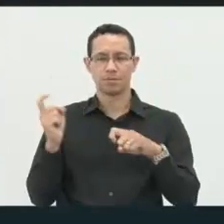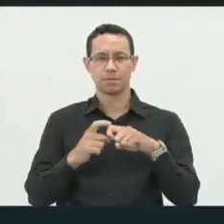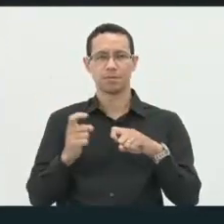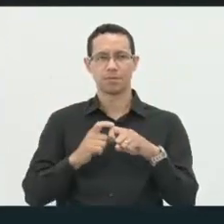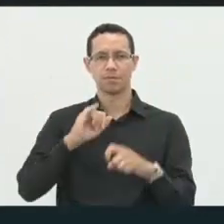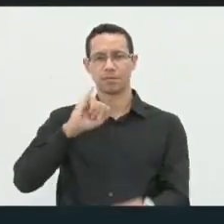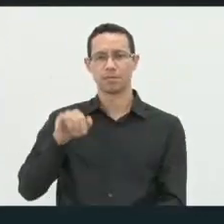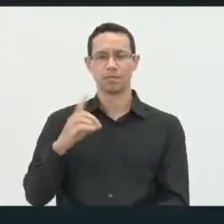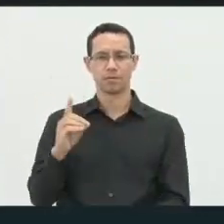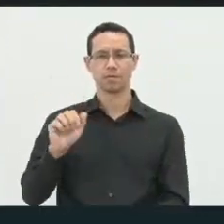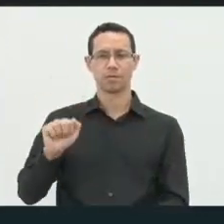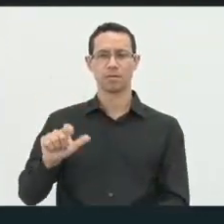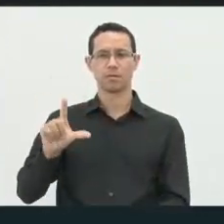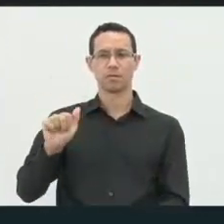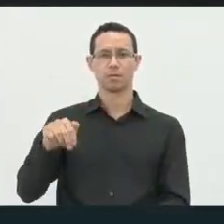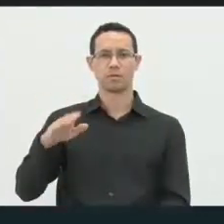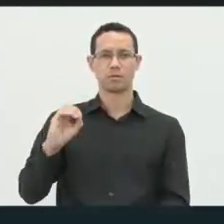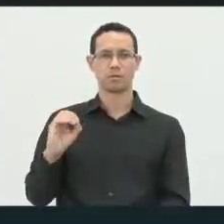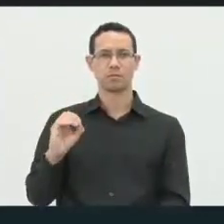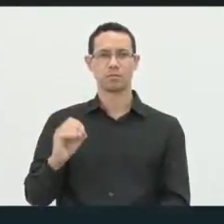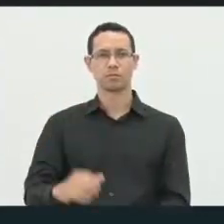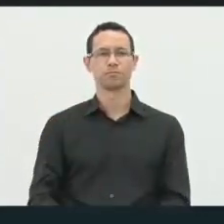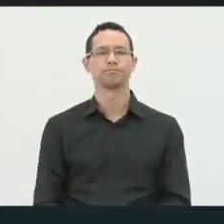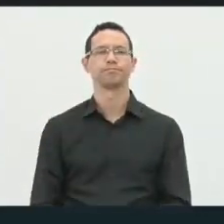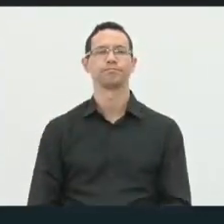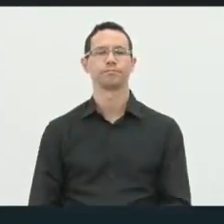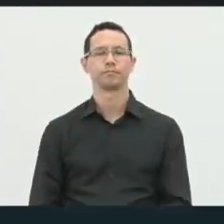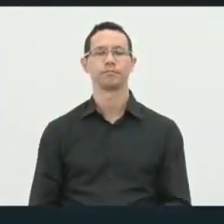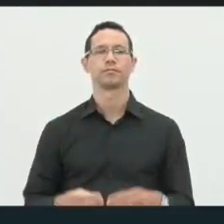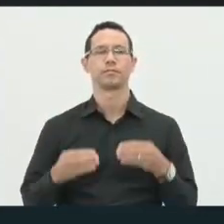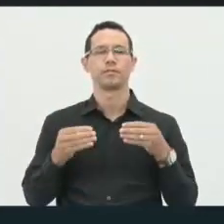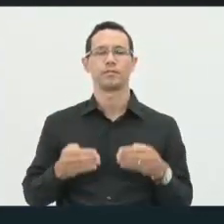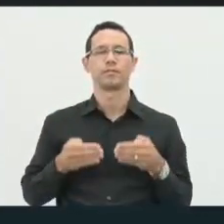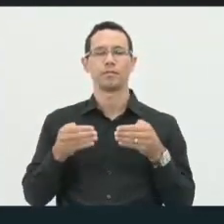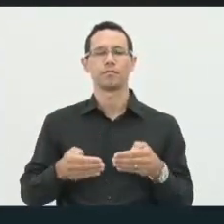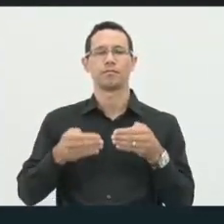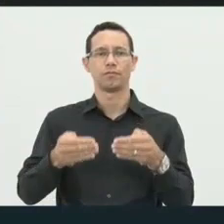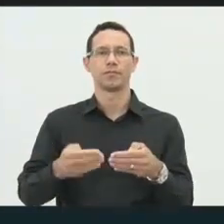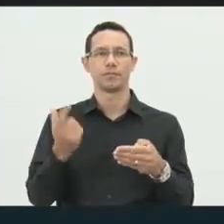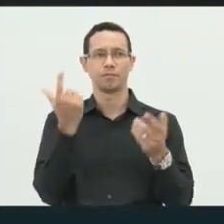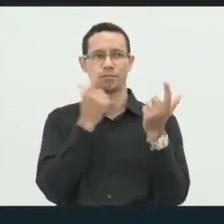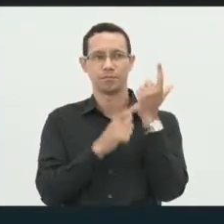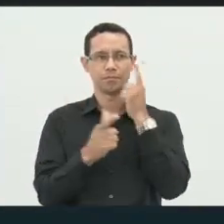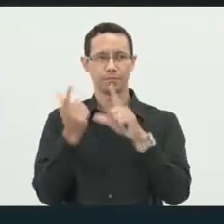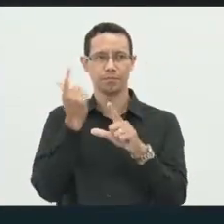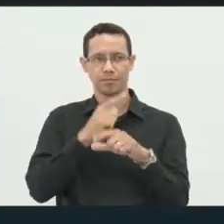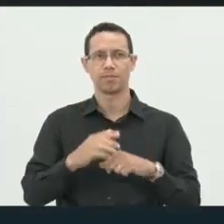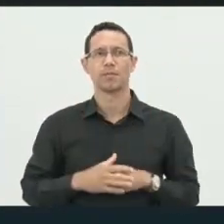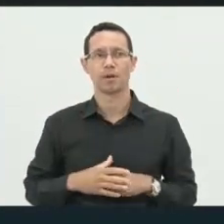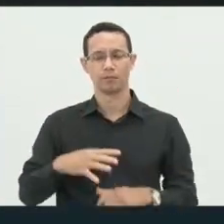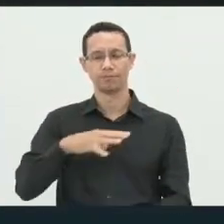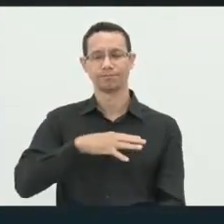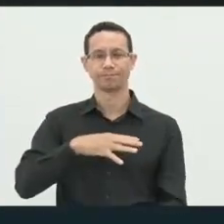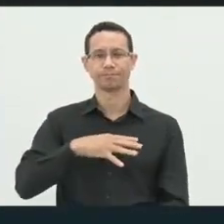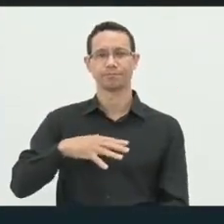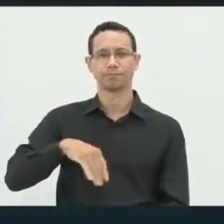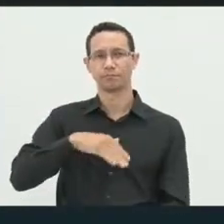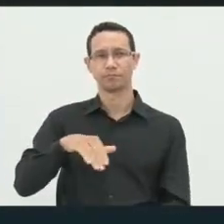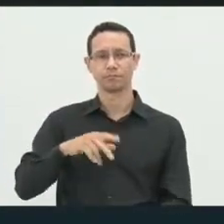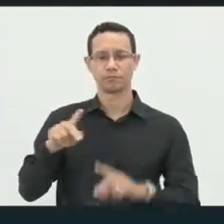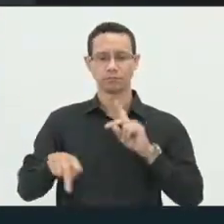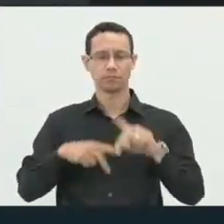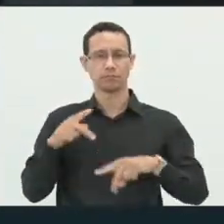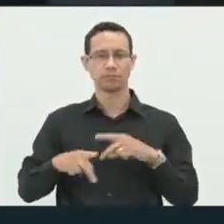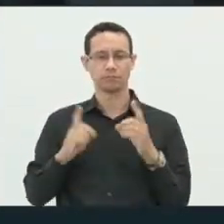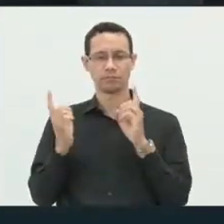Álamo Então são avanços que estão acontecendo pela cidade e a população que